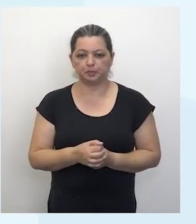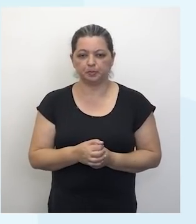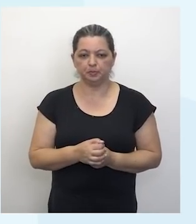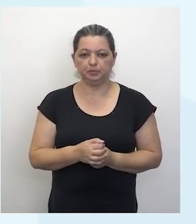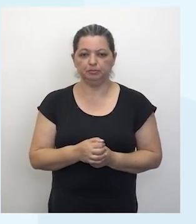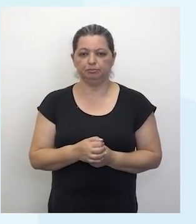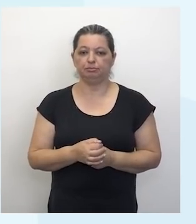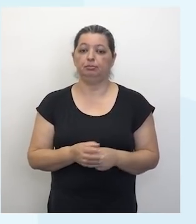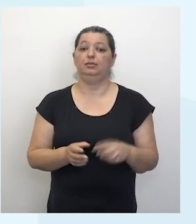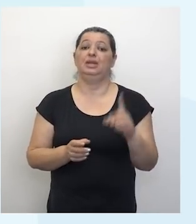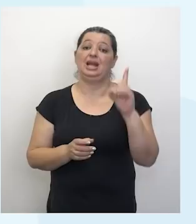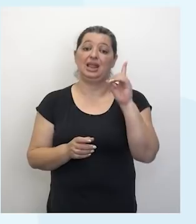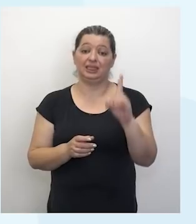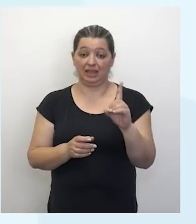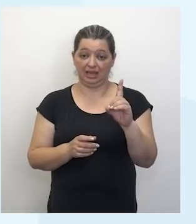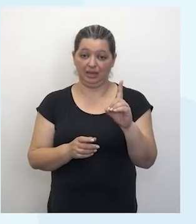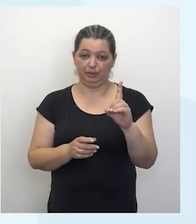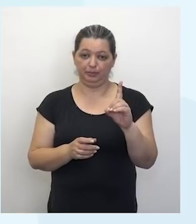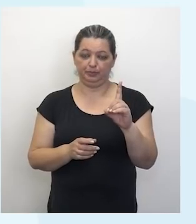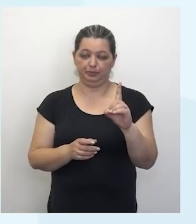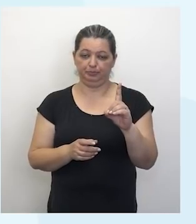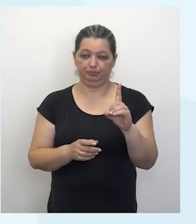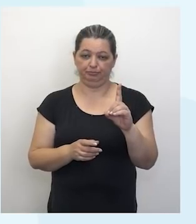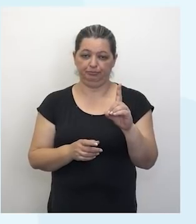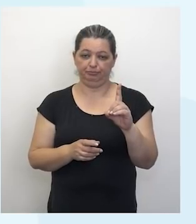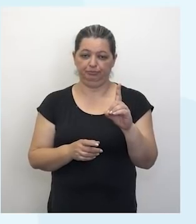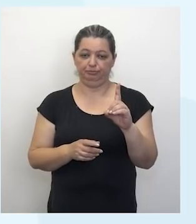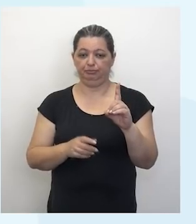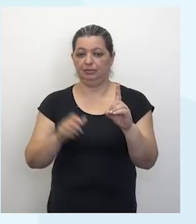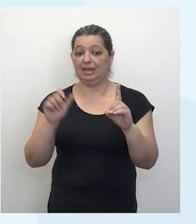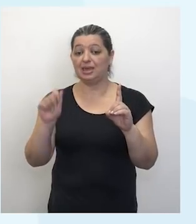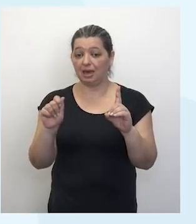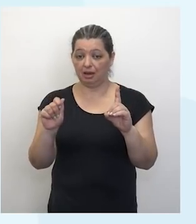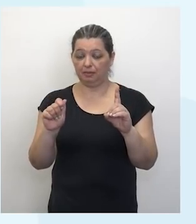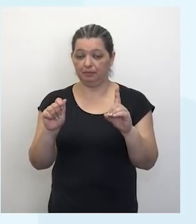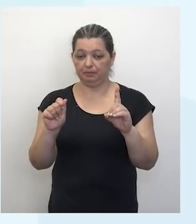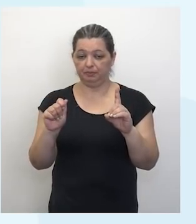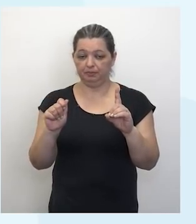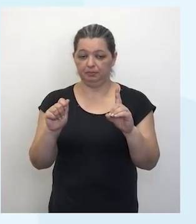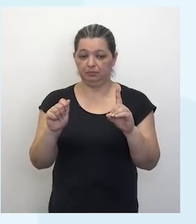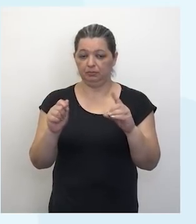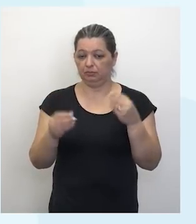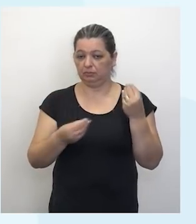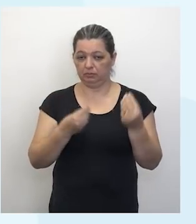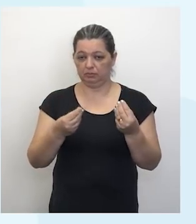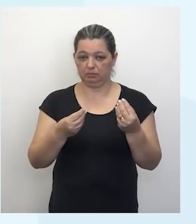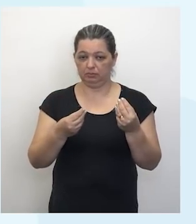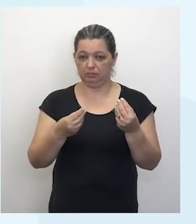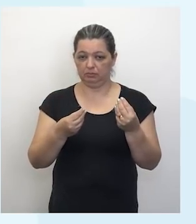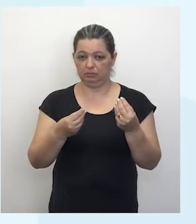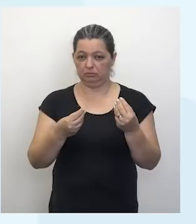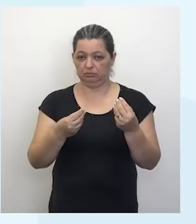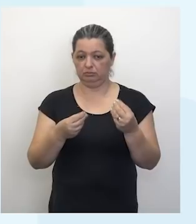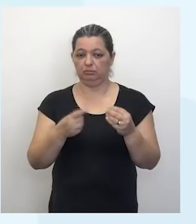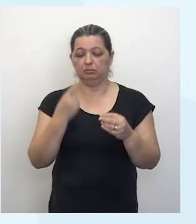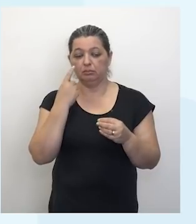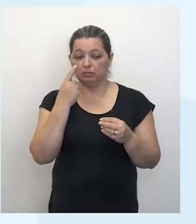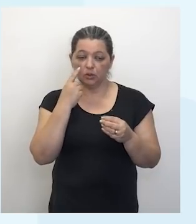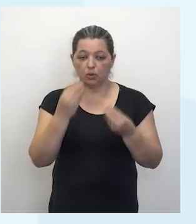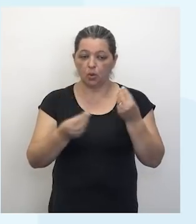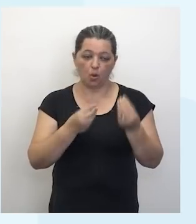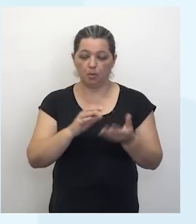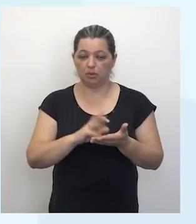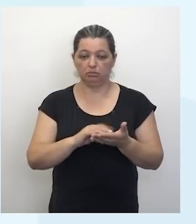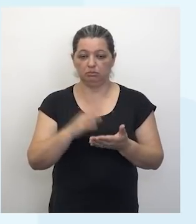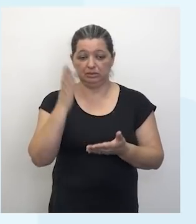entre D e A, tá bom? Primeiro eu quero saber, coloca para você fazer o cálculo, o D pelo A, beleza? Eu quero